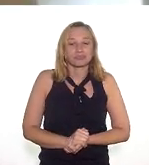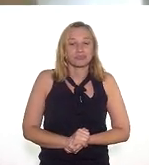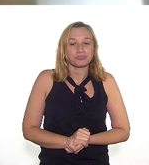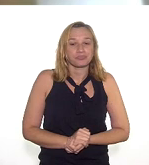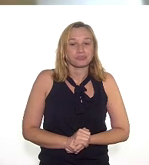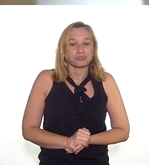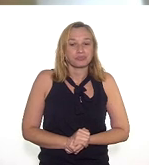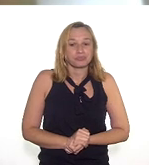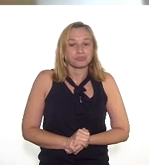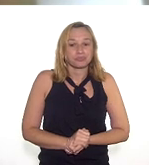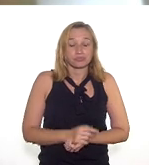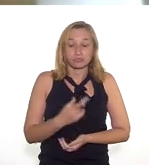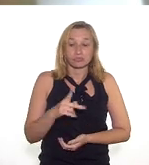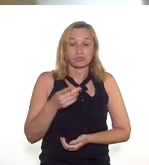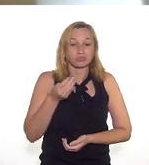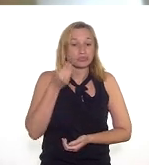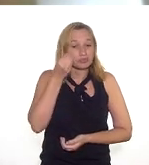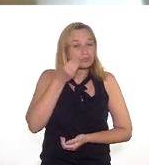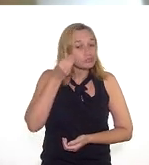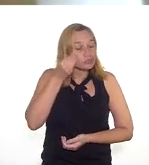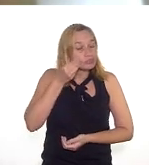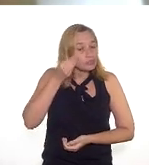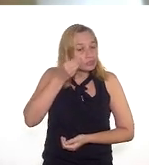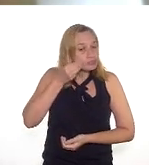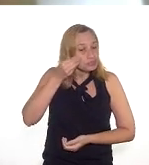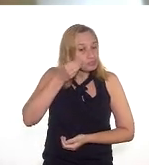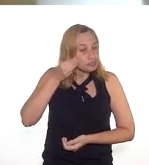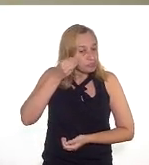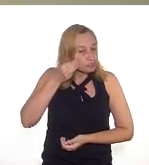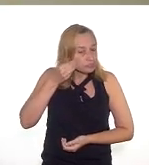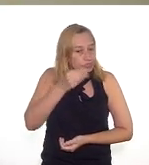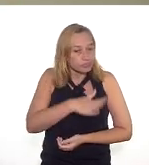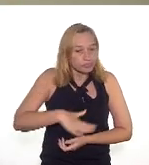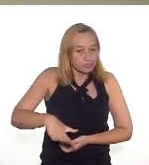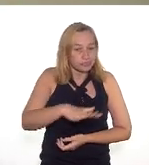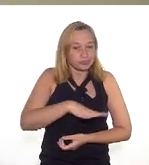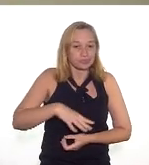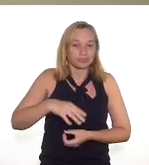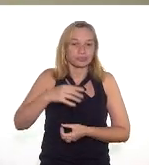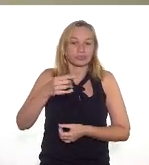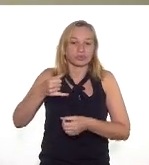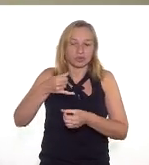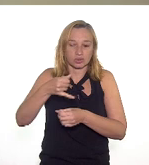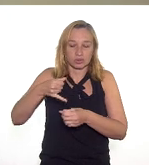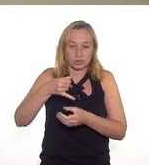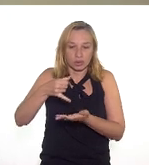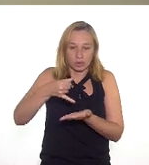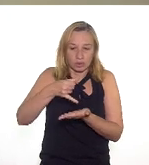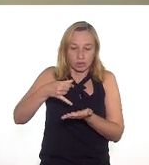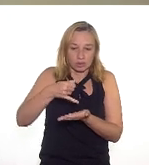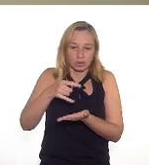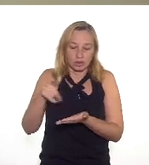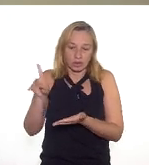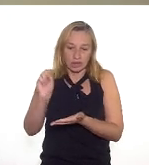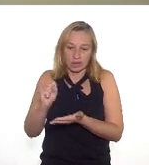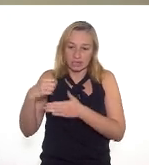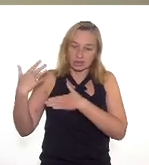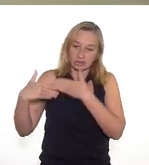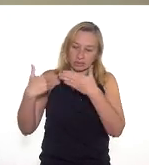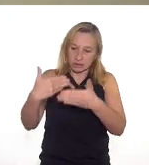se ela, com a sua experiência na área de óleo e gás ao longo de todos esses